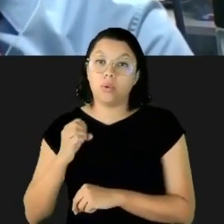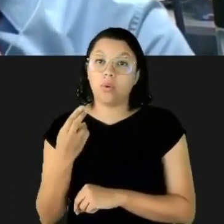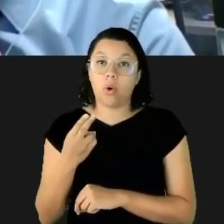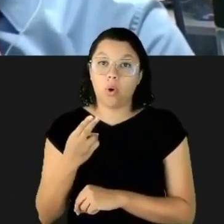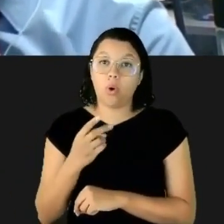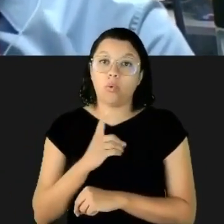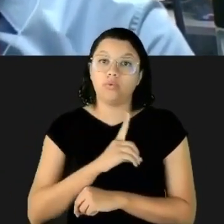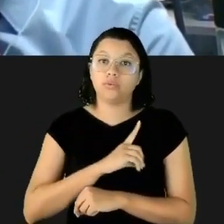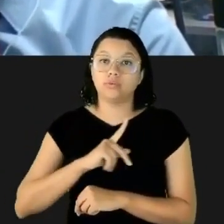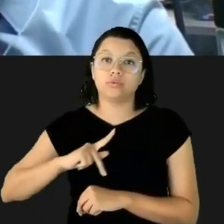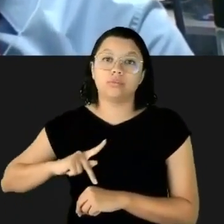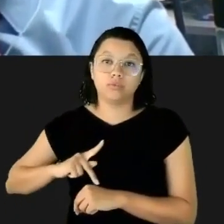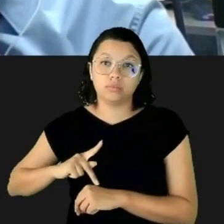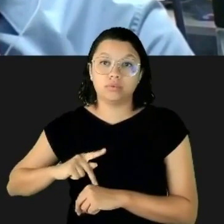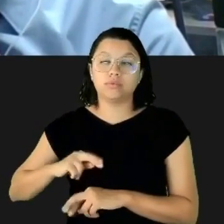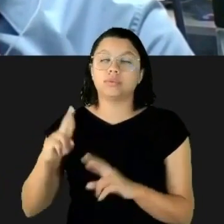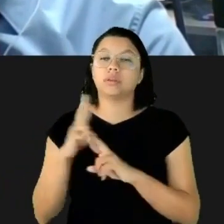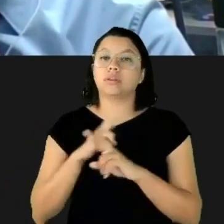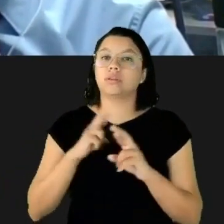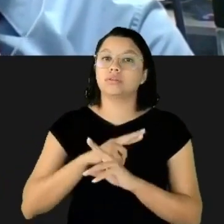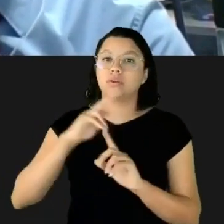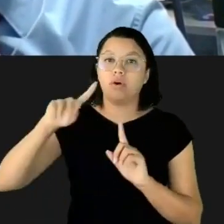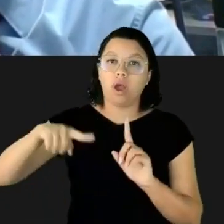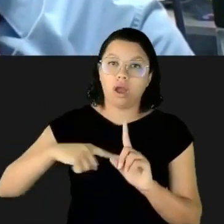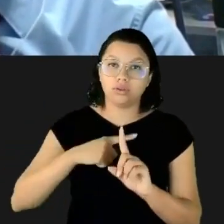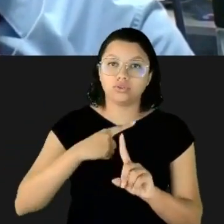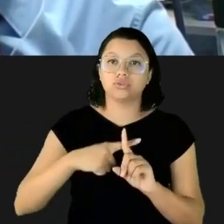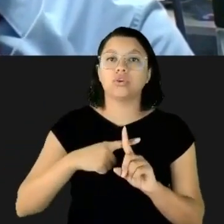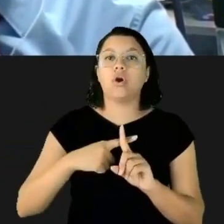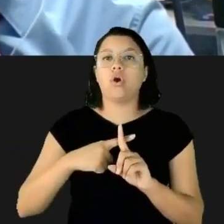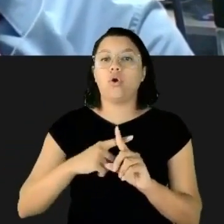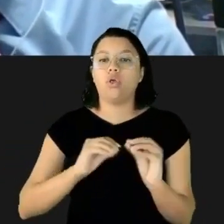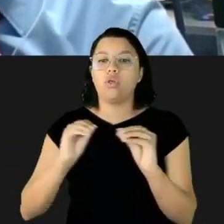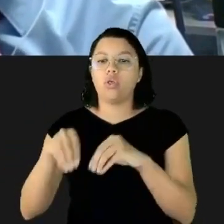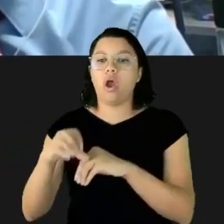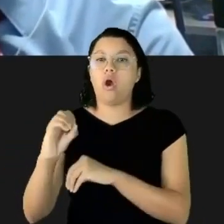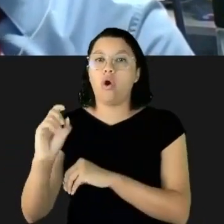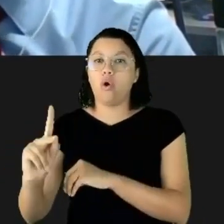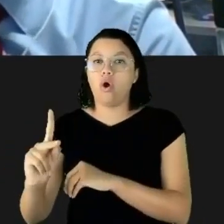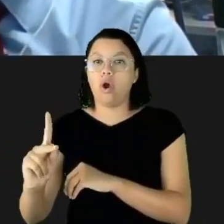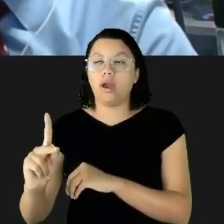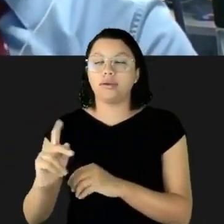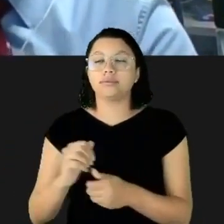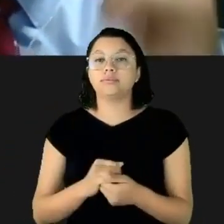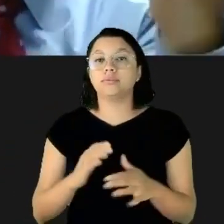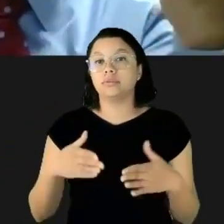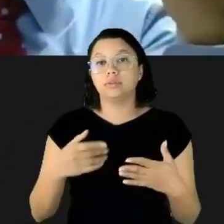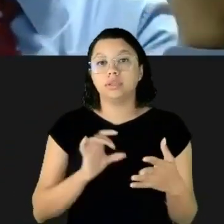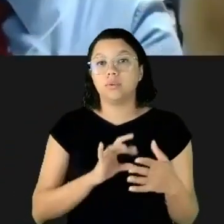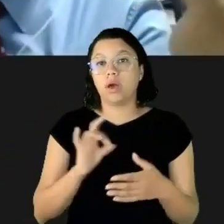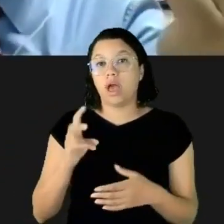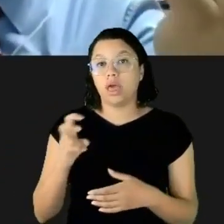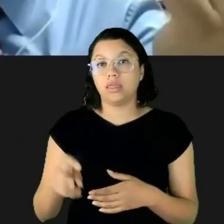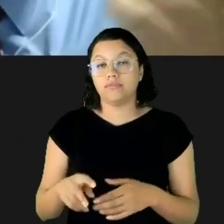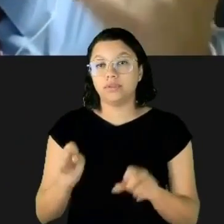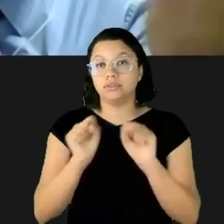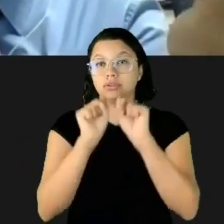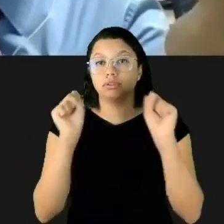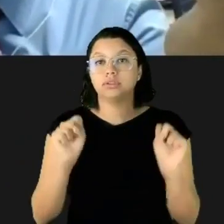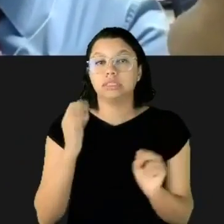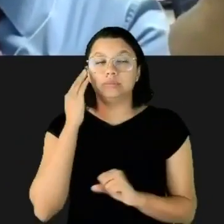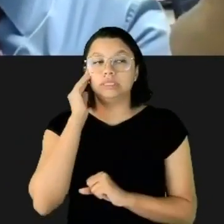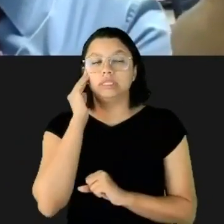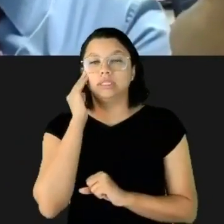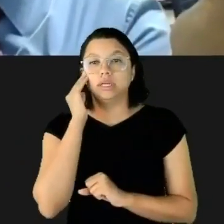pública você vincula adiciona dá o ok então cada vez que o processo o